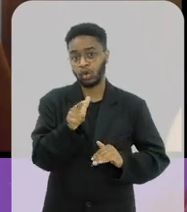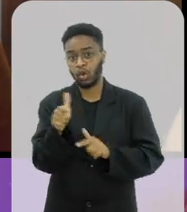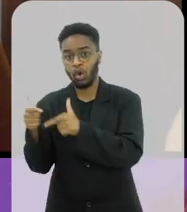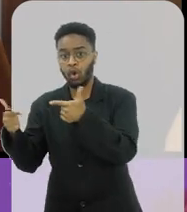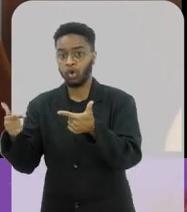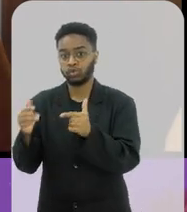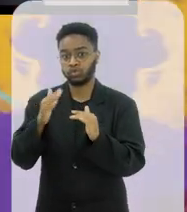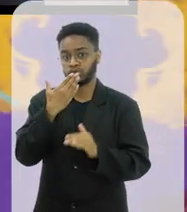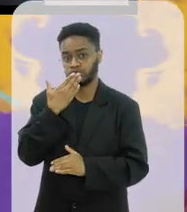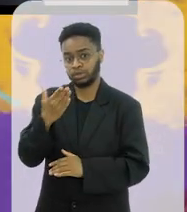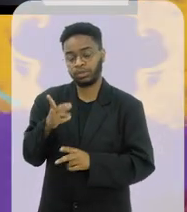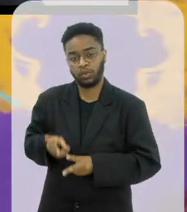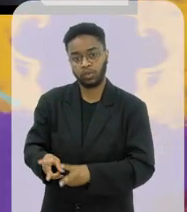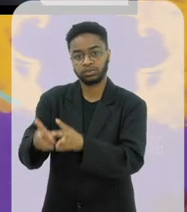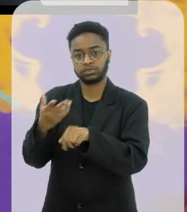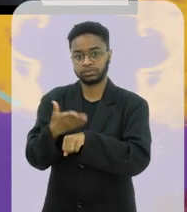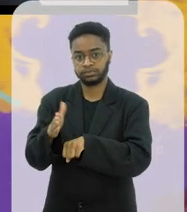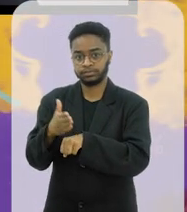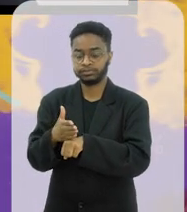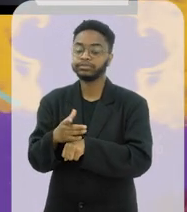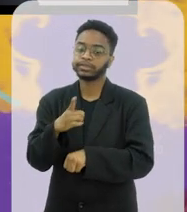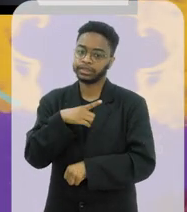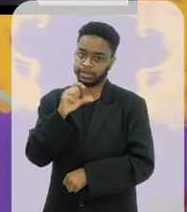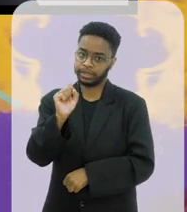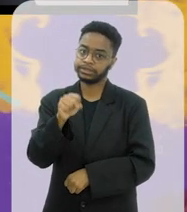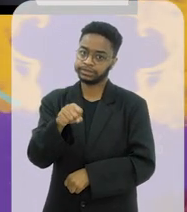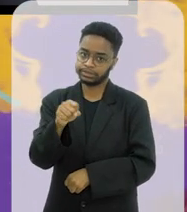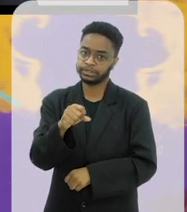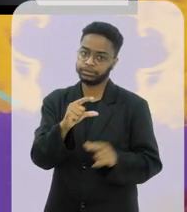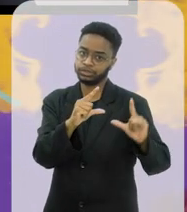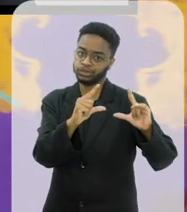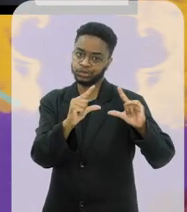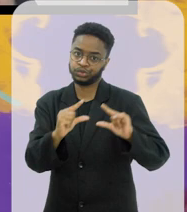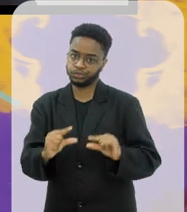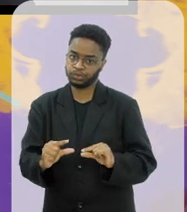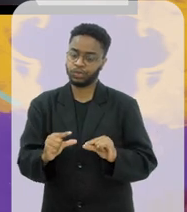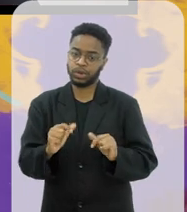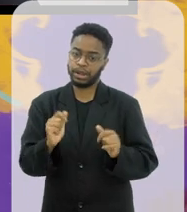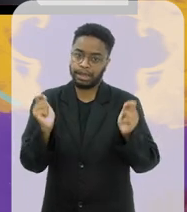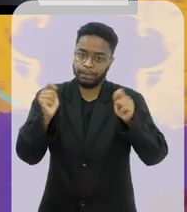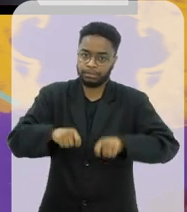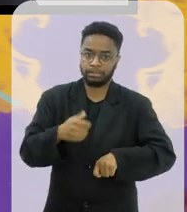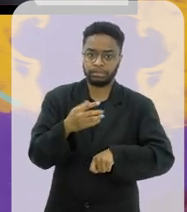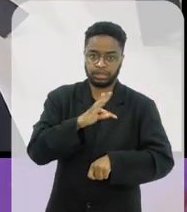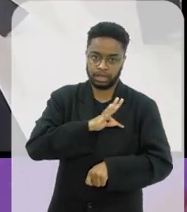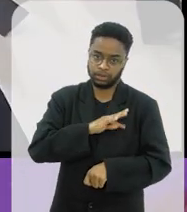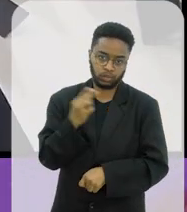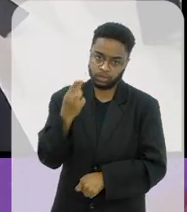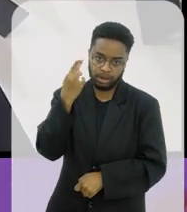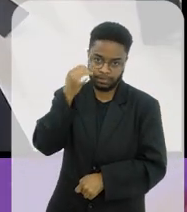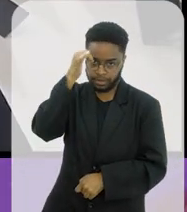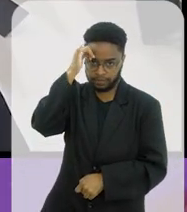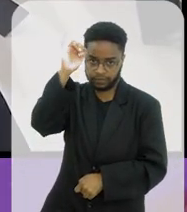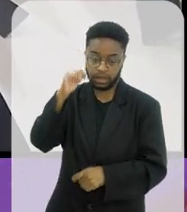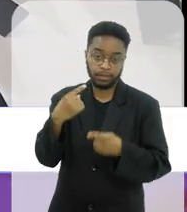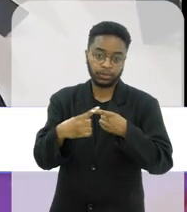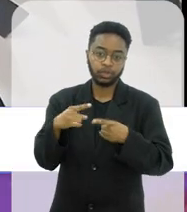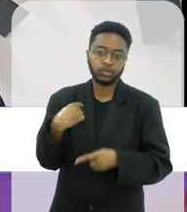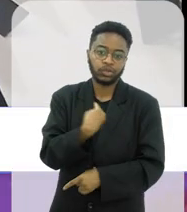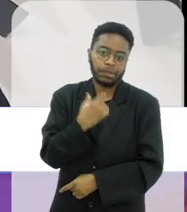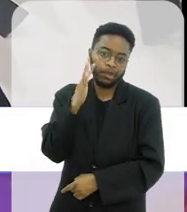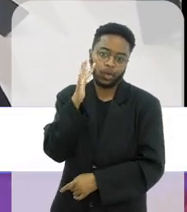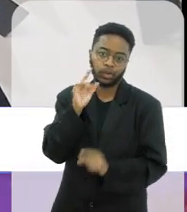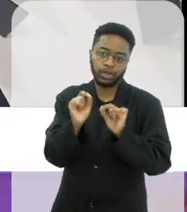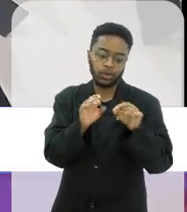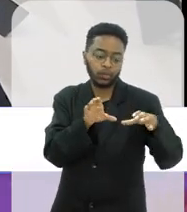treinamentos. Vai haver, Rui, um declínio técnico. Isso é inevitável. A gente não vai imaginar que os